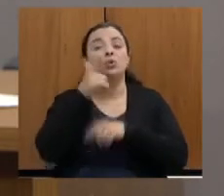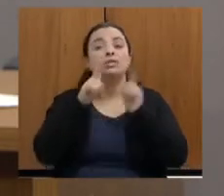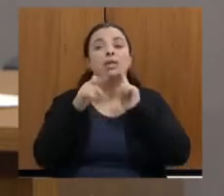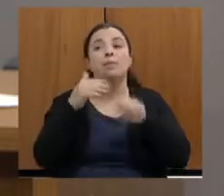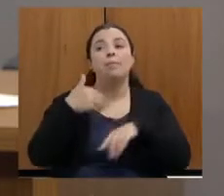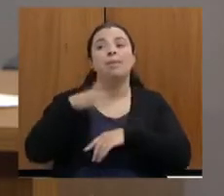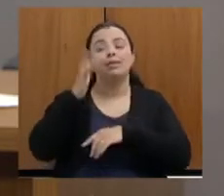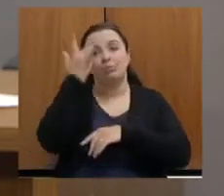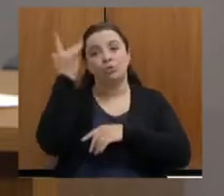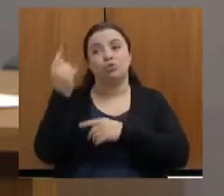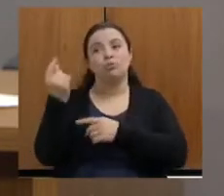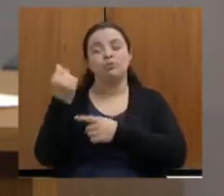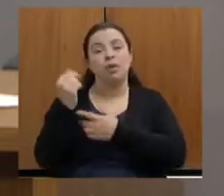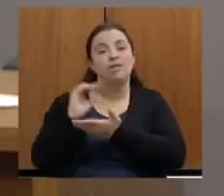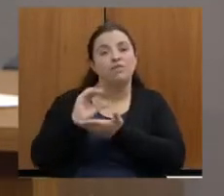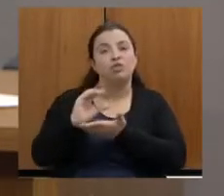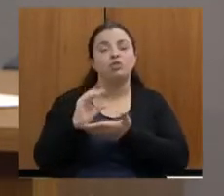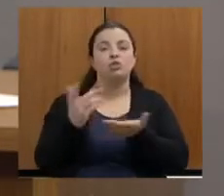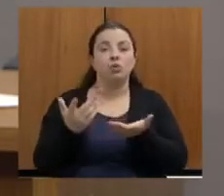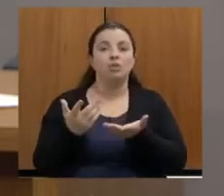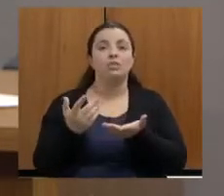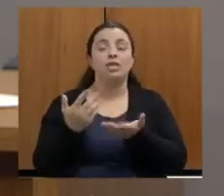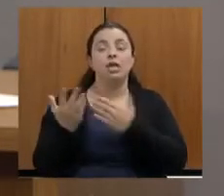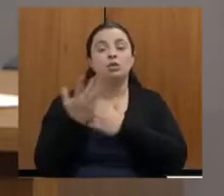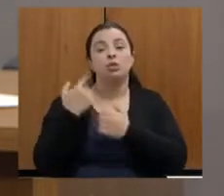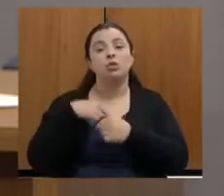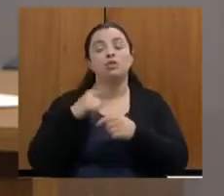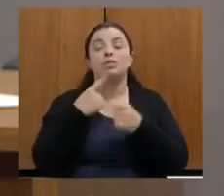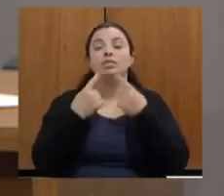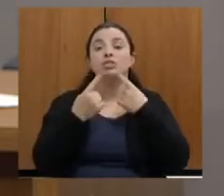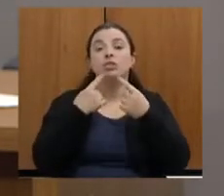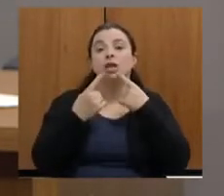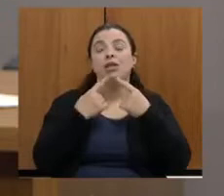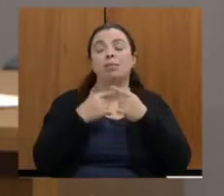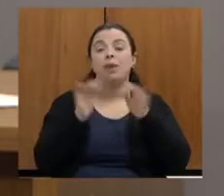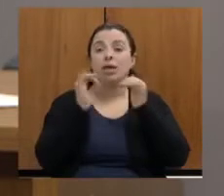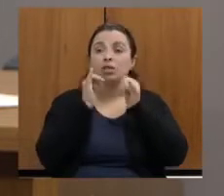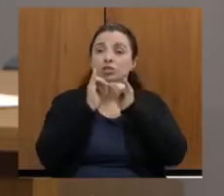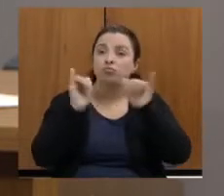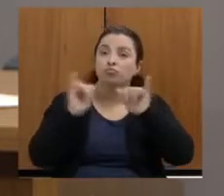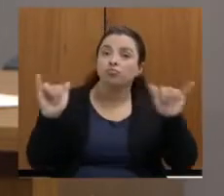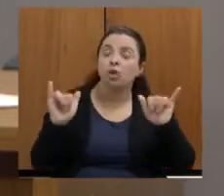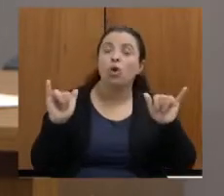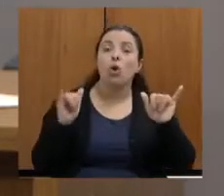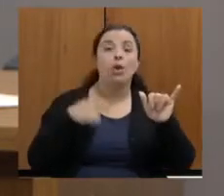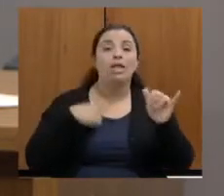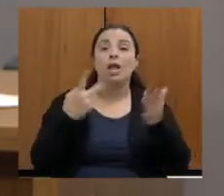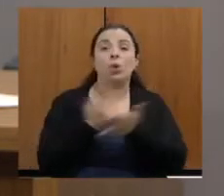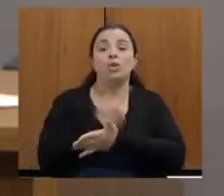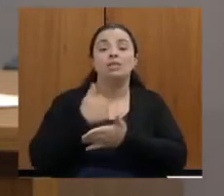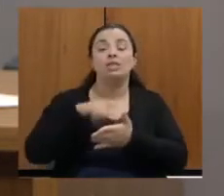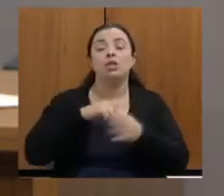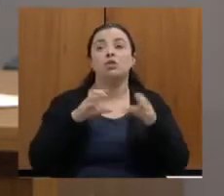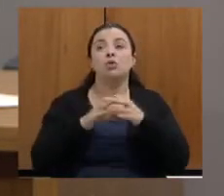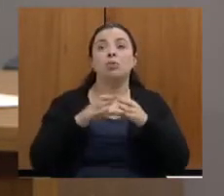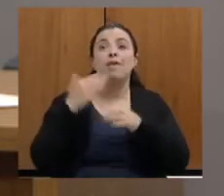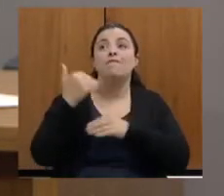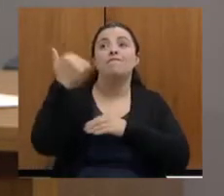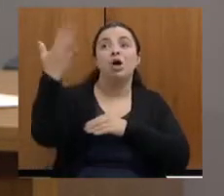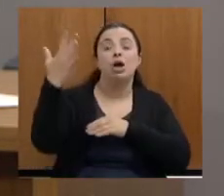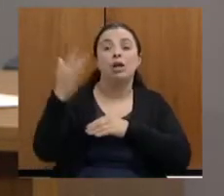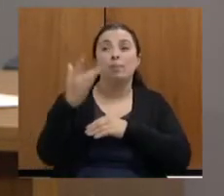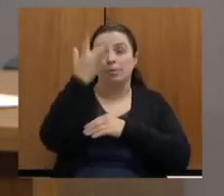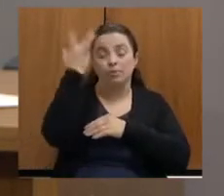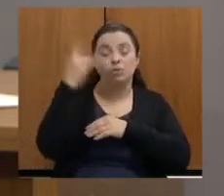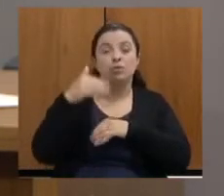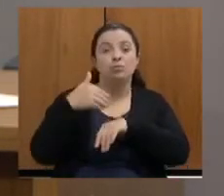e a gente tá levando o que tá acontecendo é na nossa comunidade para fora para tentar concientizar mais